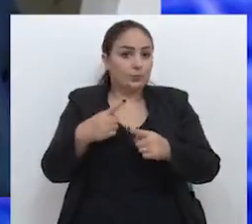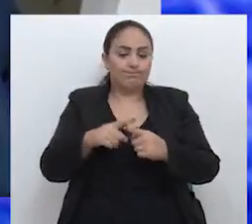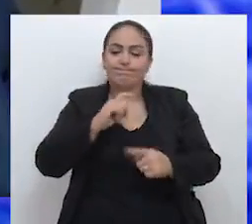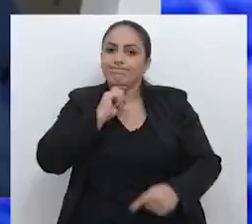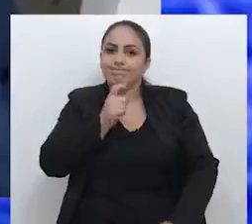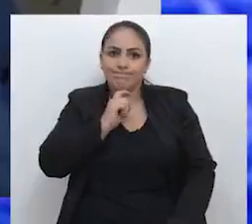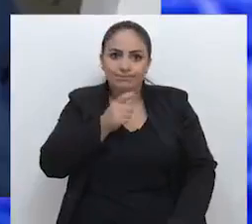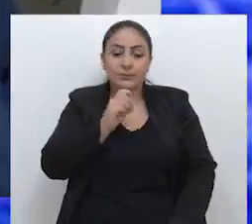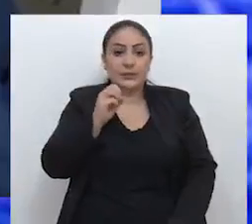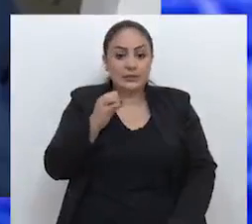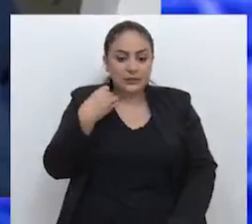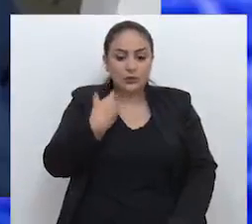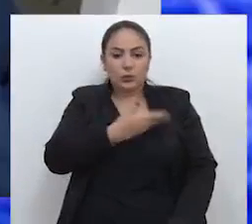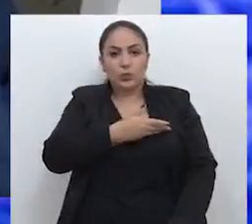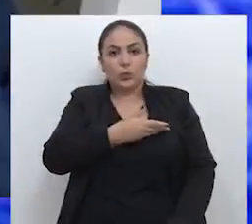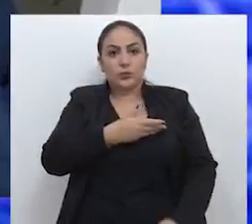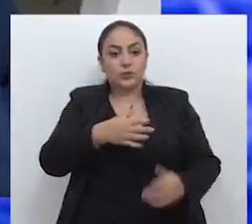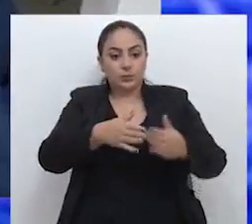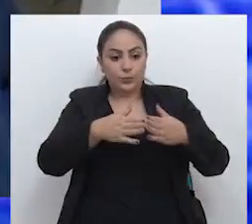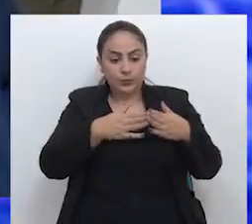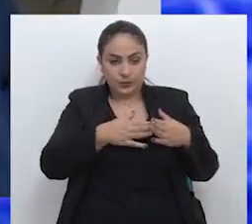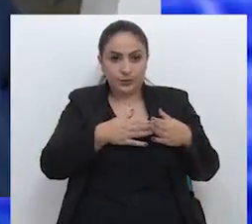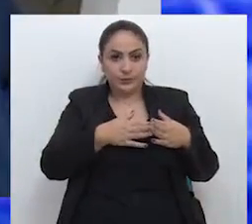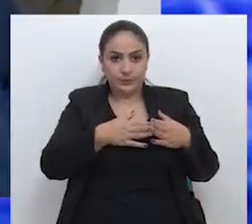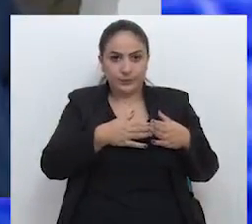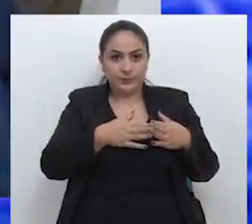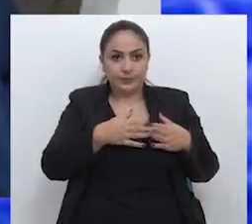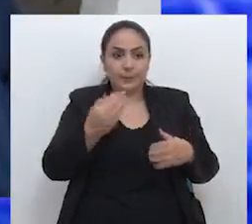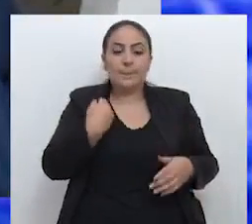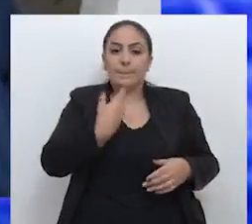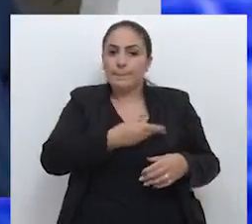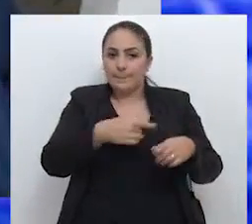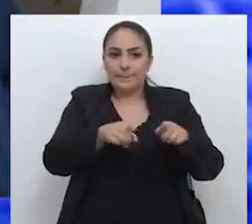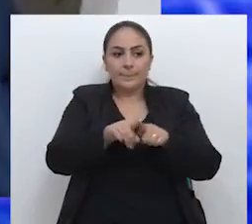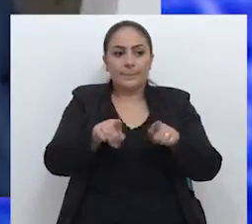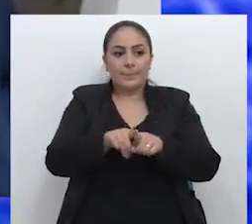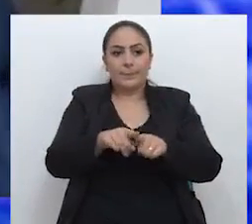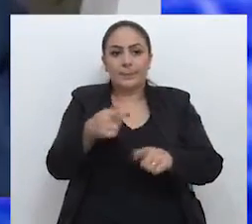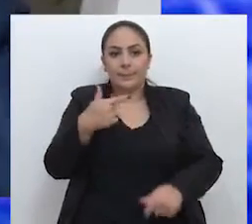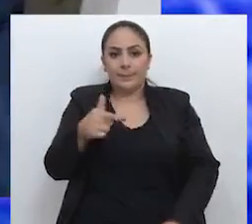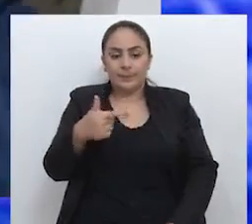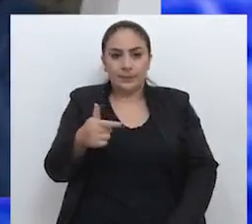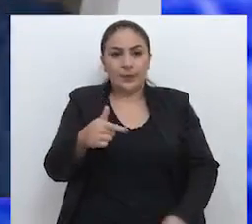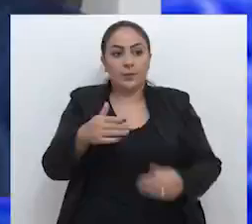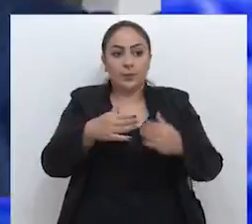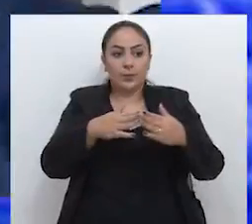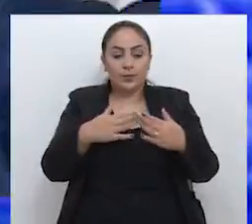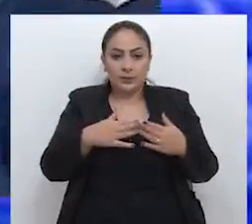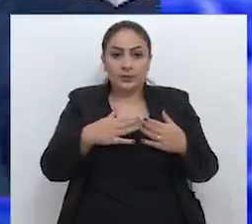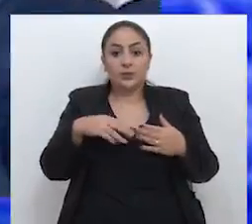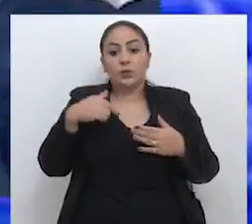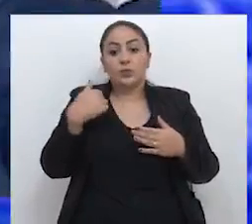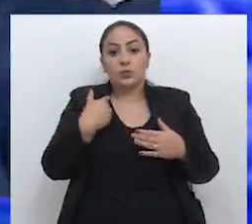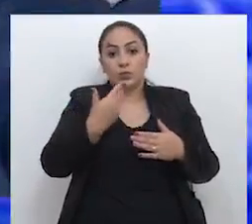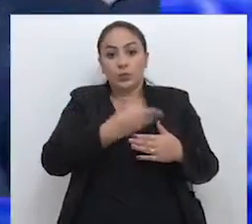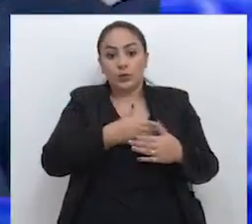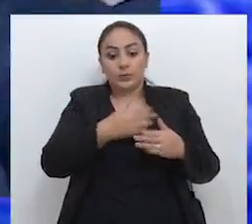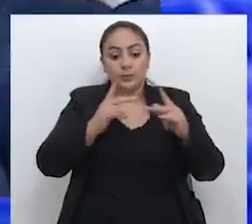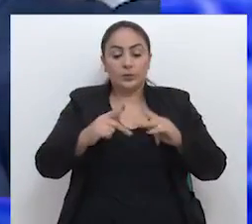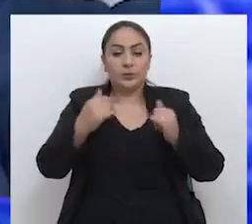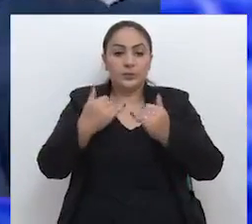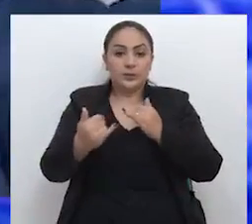porque não adianta, se nós não nos protegermos, nós também não estaremos protegendo o